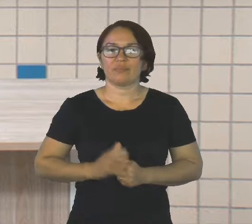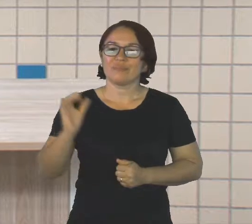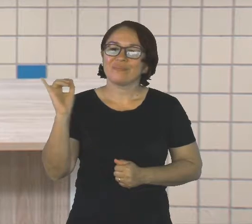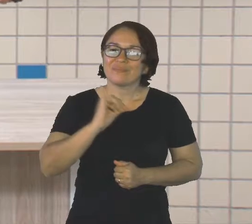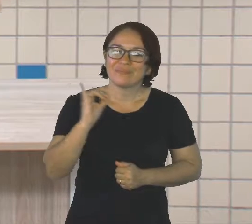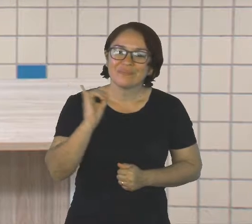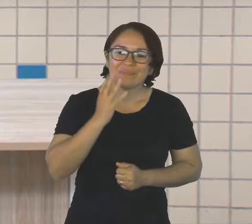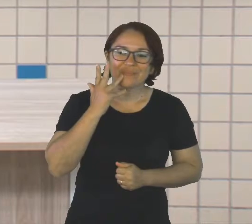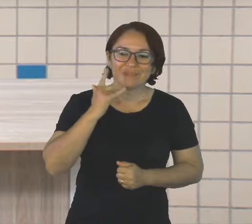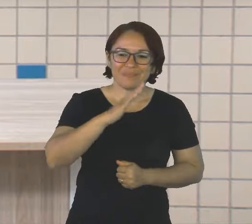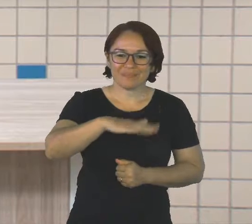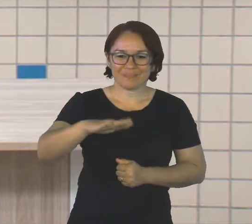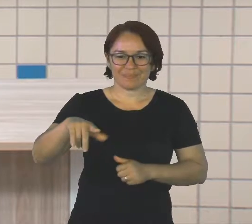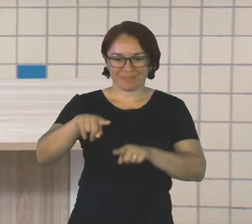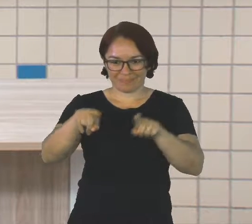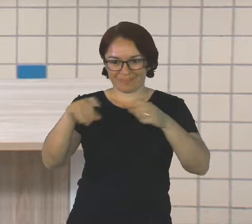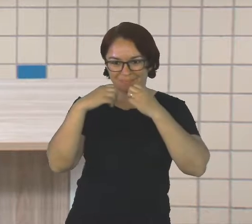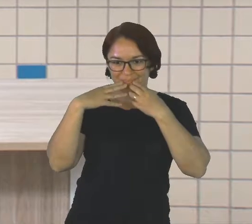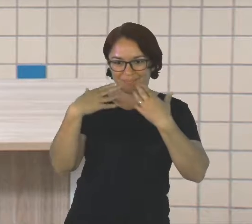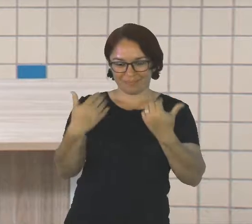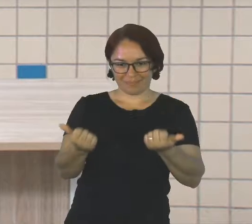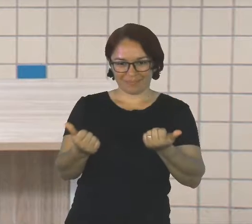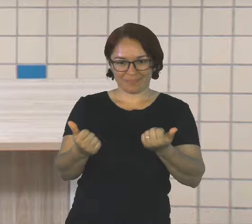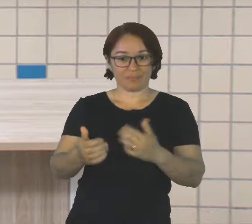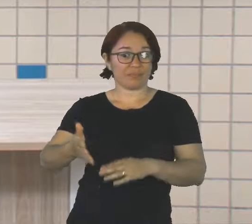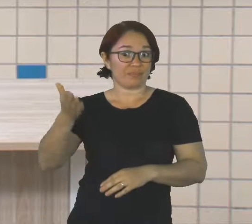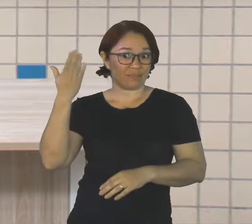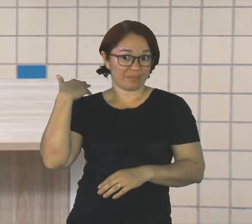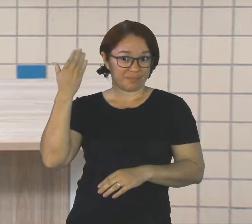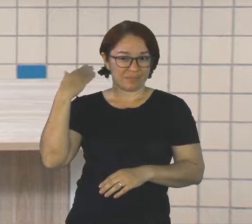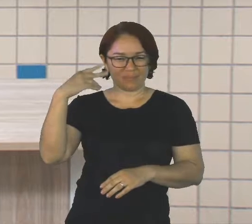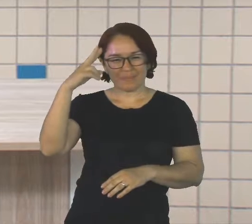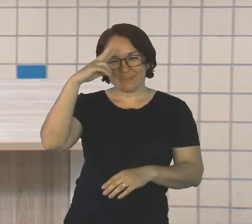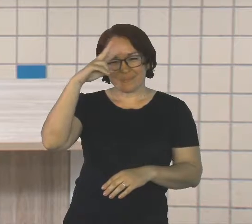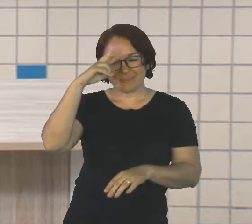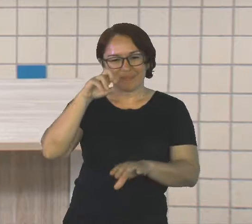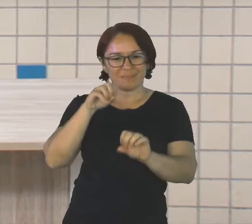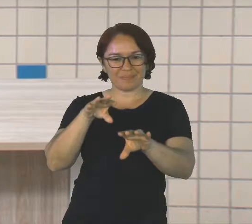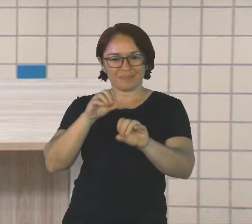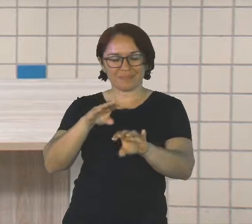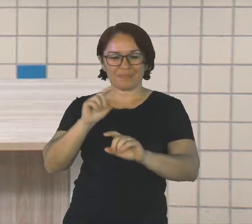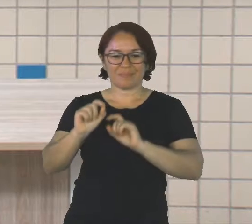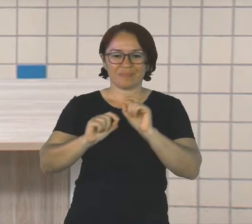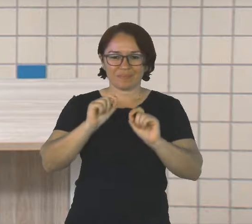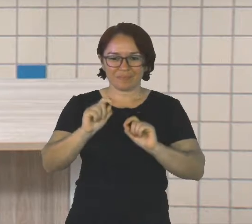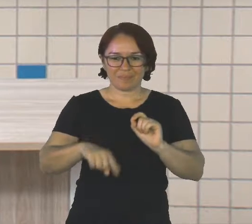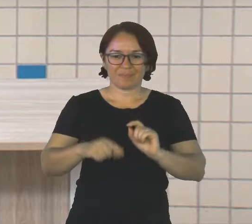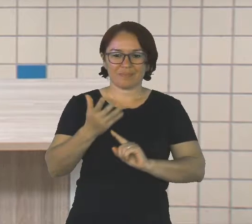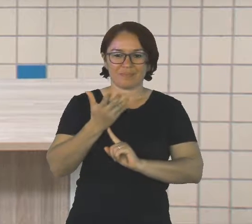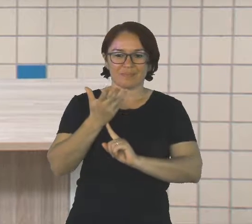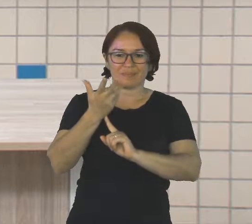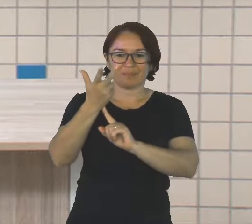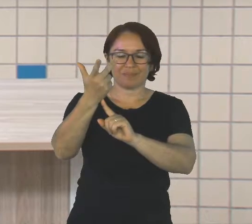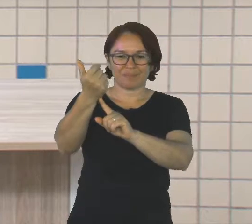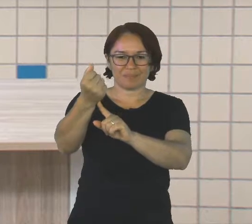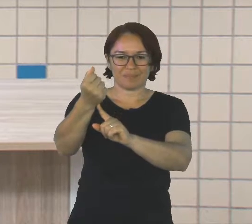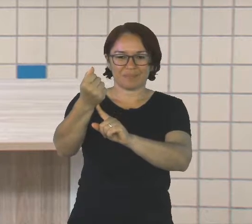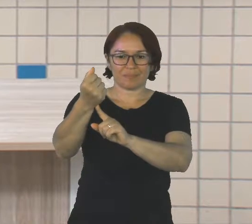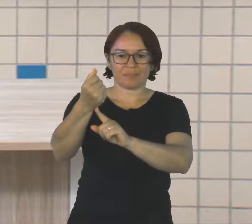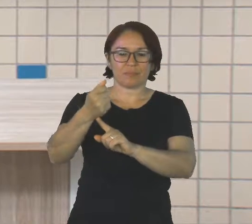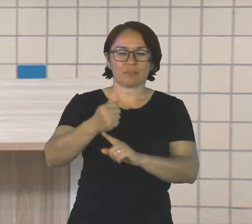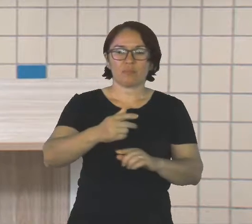Olá, crianças, tudo bem com vocês? Na aula passada, nós conhecemos um pouco da arte rupestre. Hoje, vamos assistir um vídeo sobre